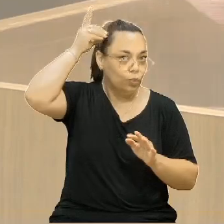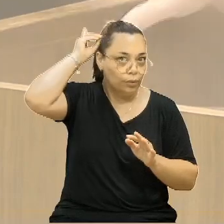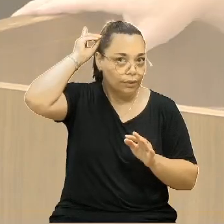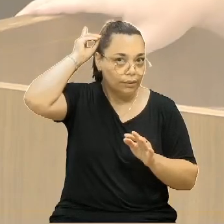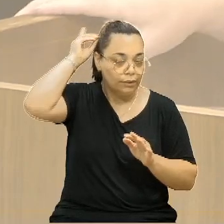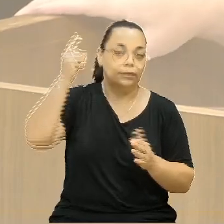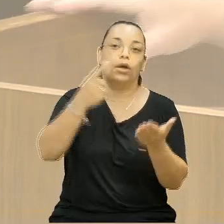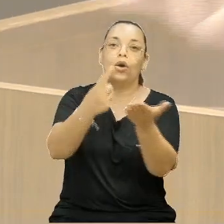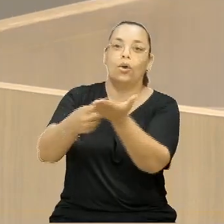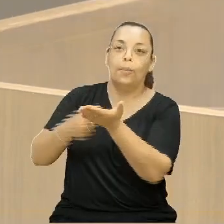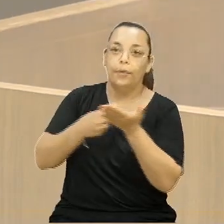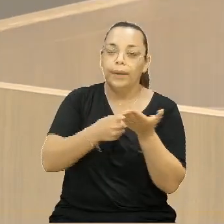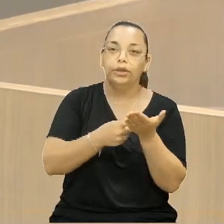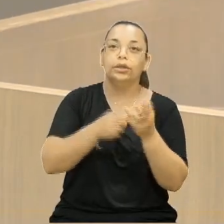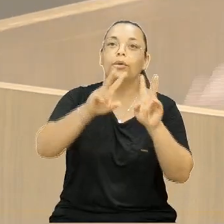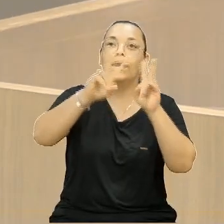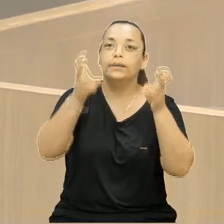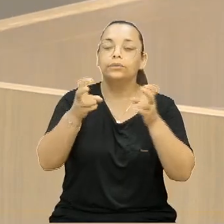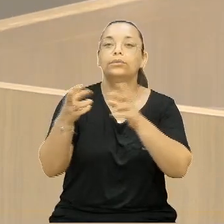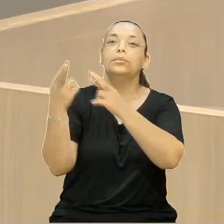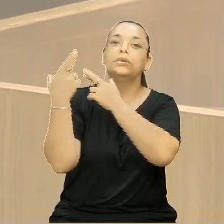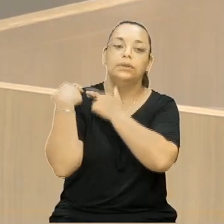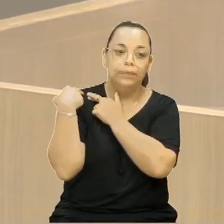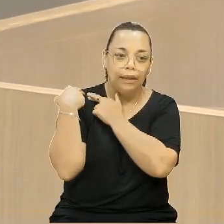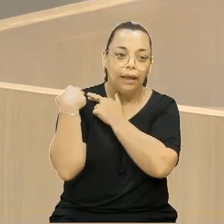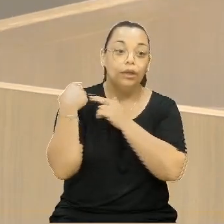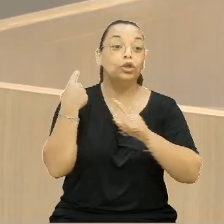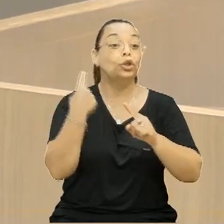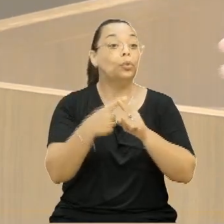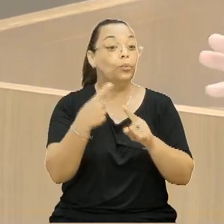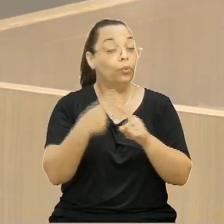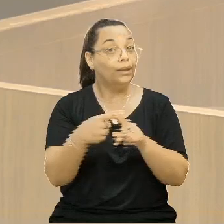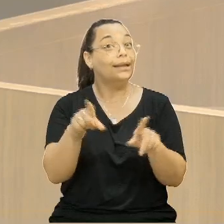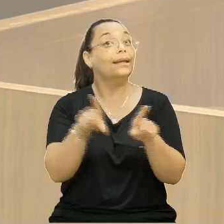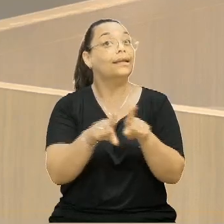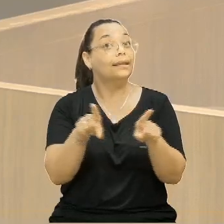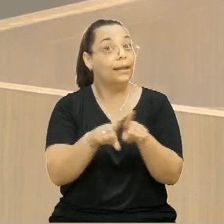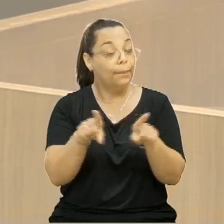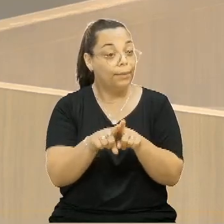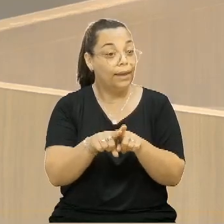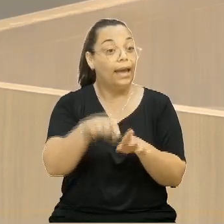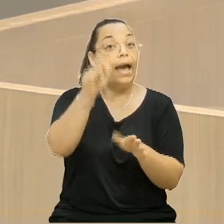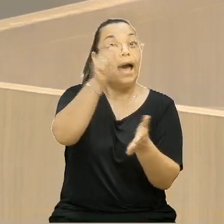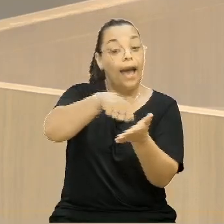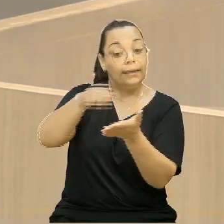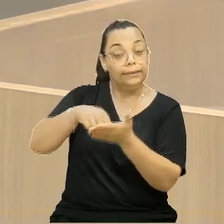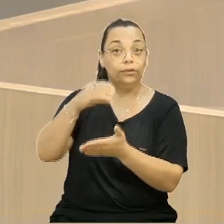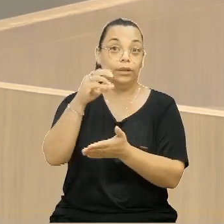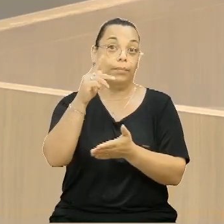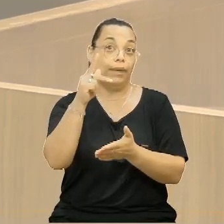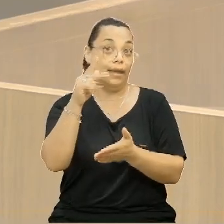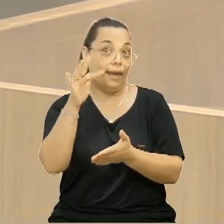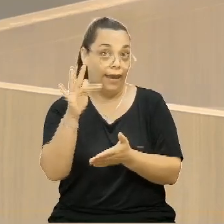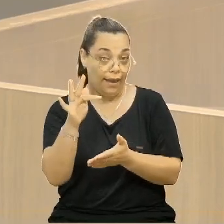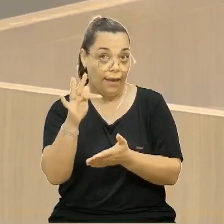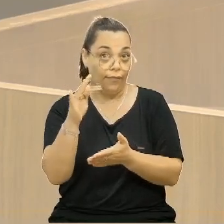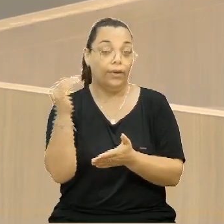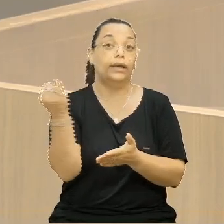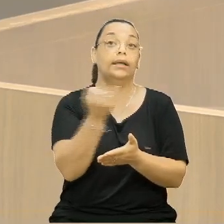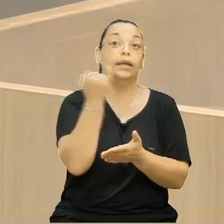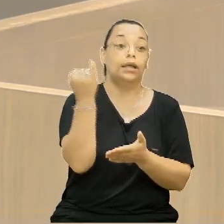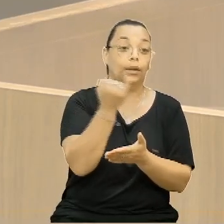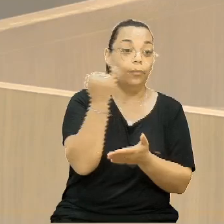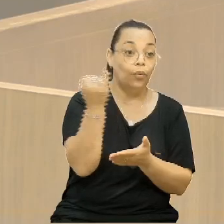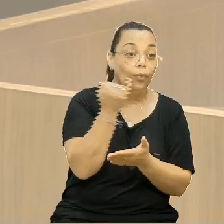comprometidas com o tema, com responsabilidade, até porque eles também assinam o seu CPF. Então é importante que